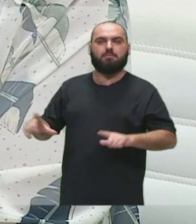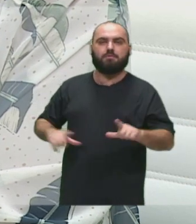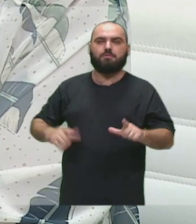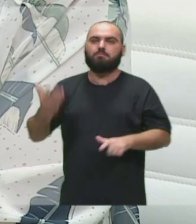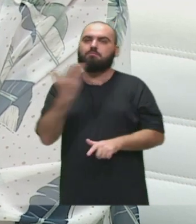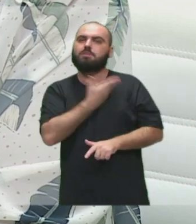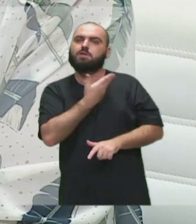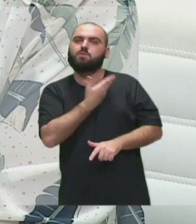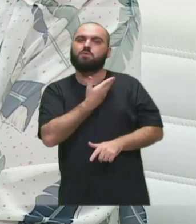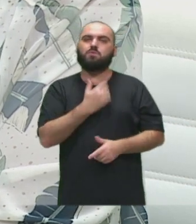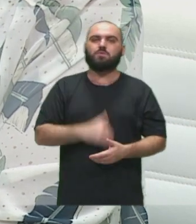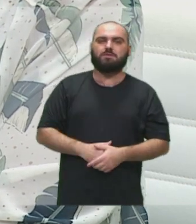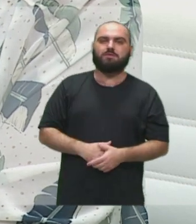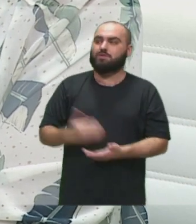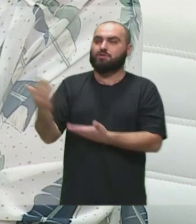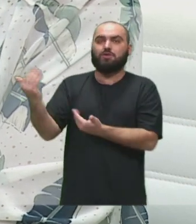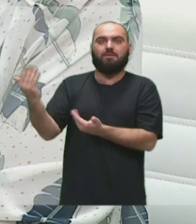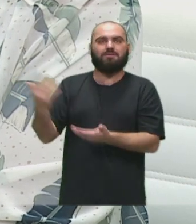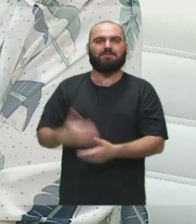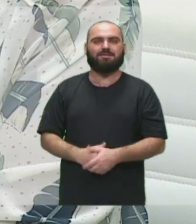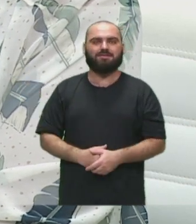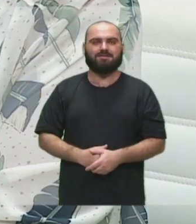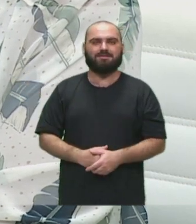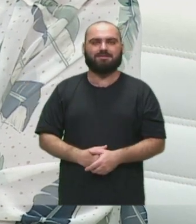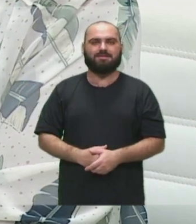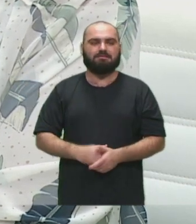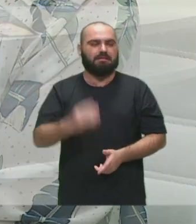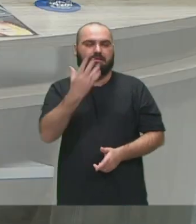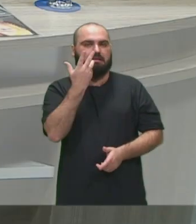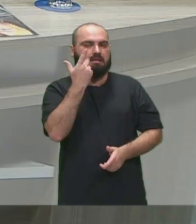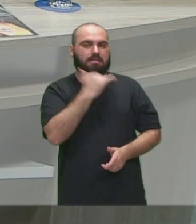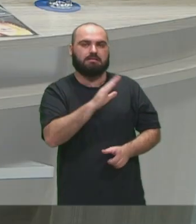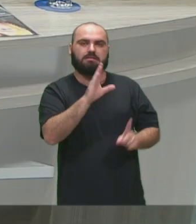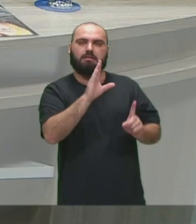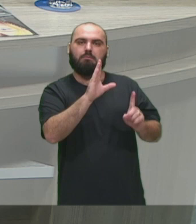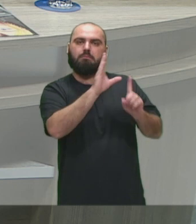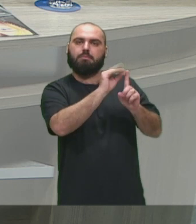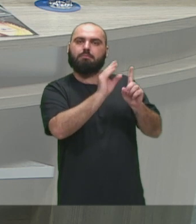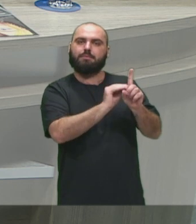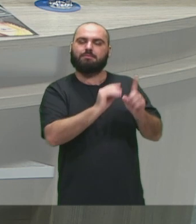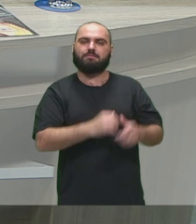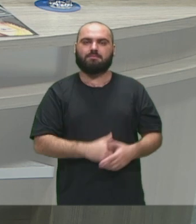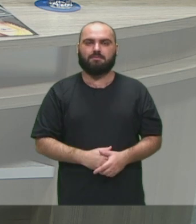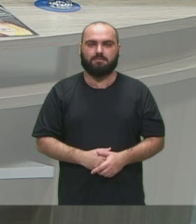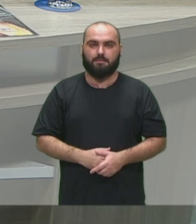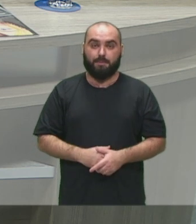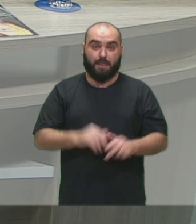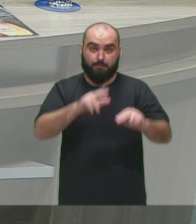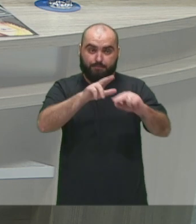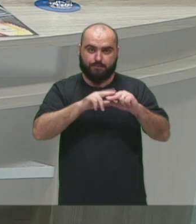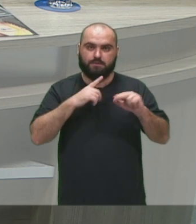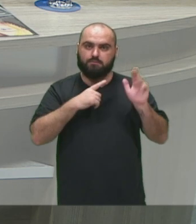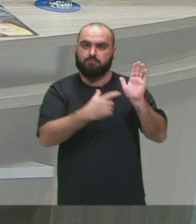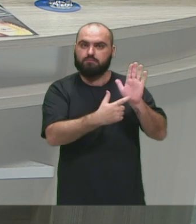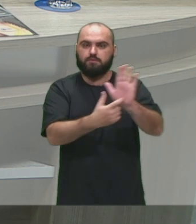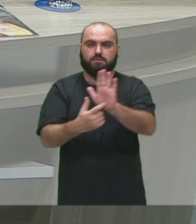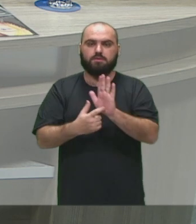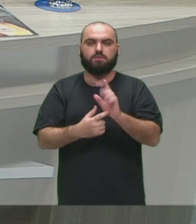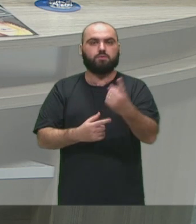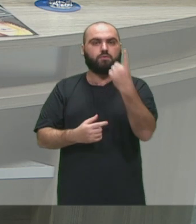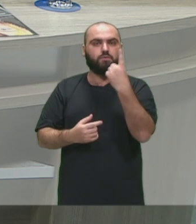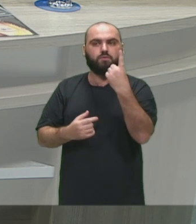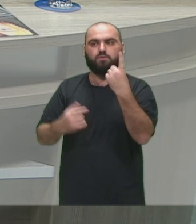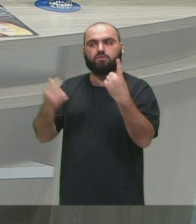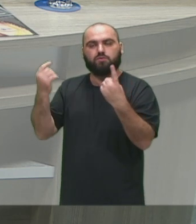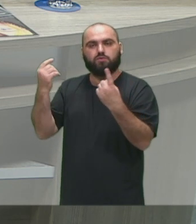amiguinhos, são os adolescentes que estão abusando das crianças. Então, eu quis aqui retratar um adolescente. Eu não